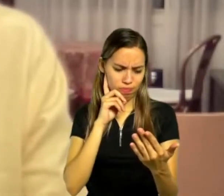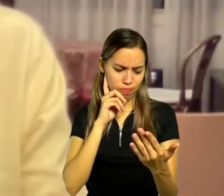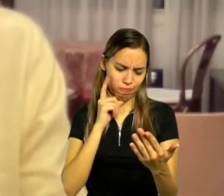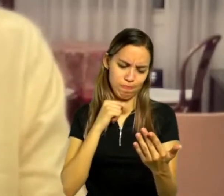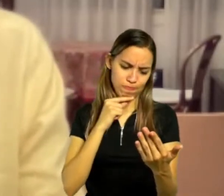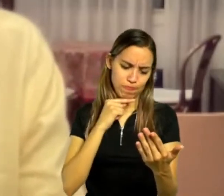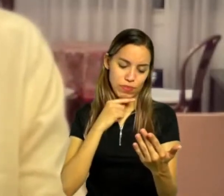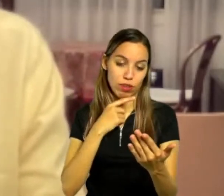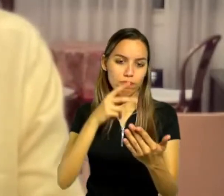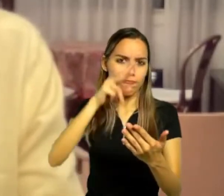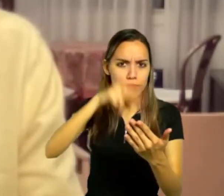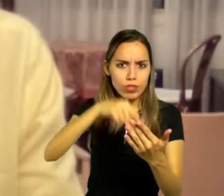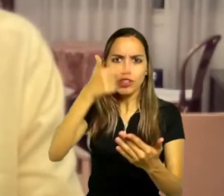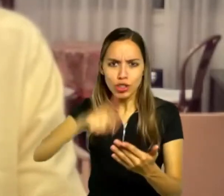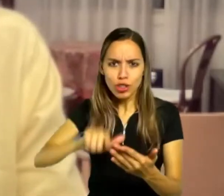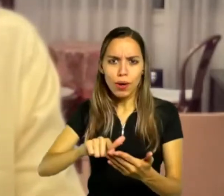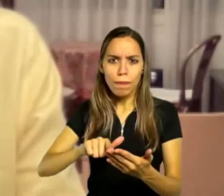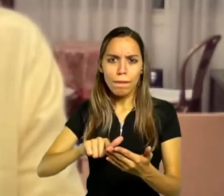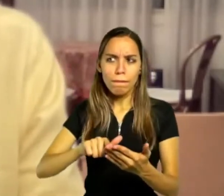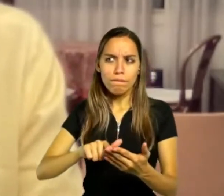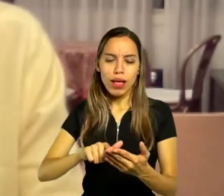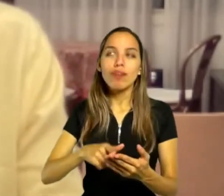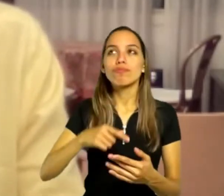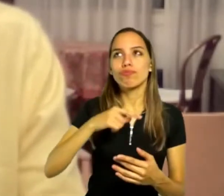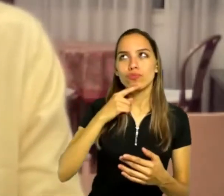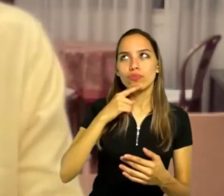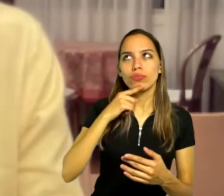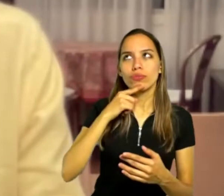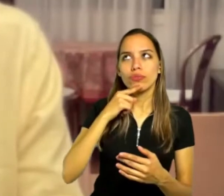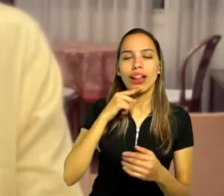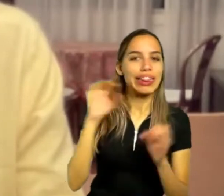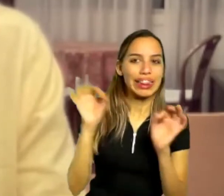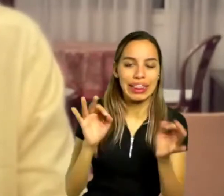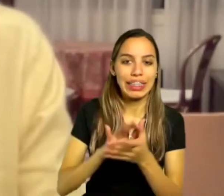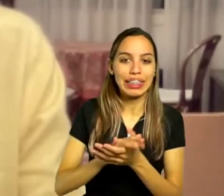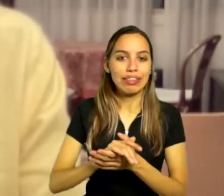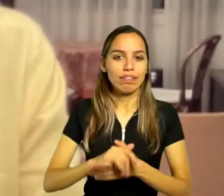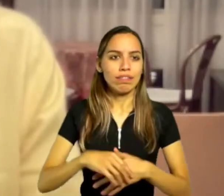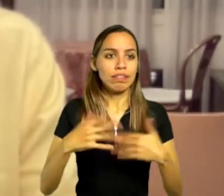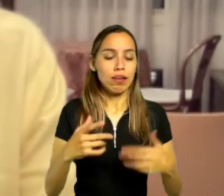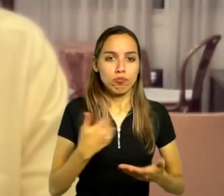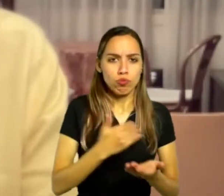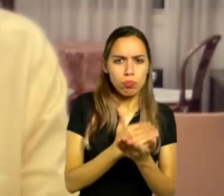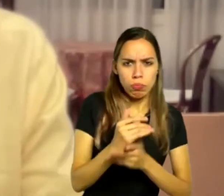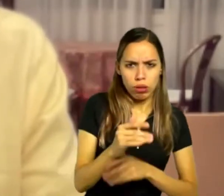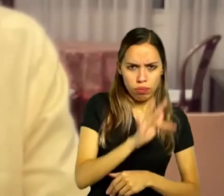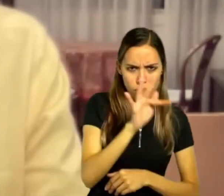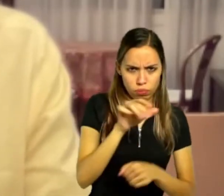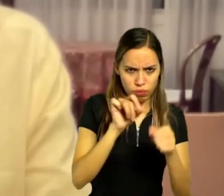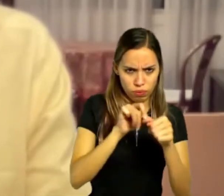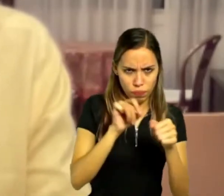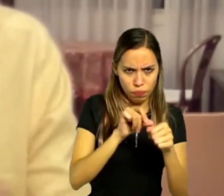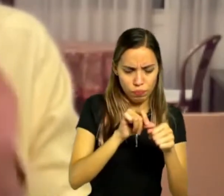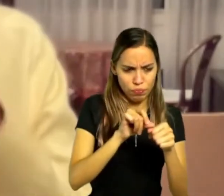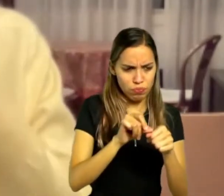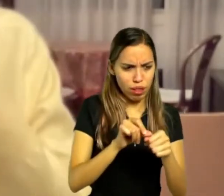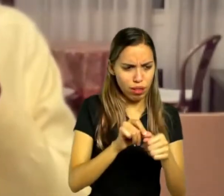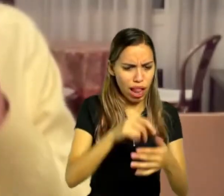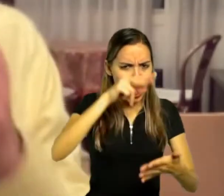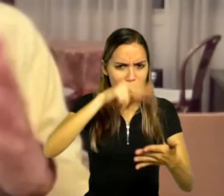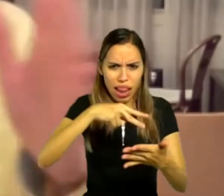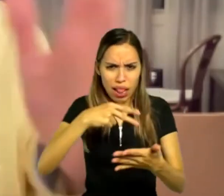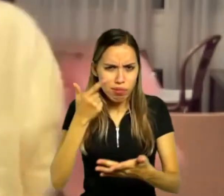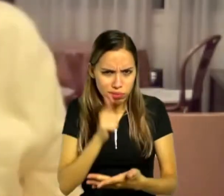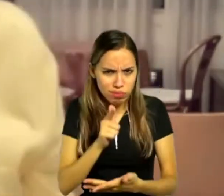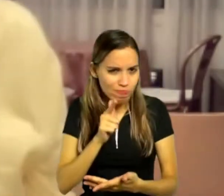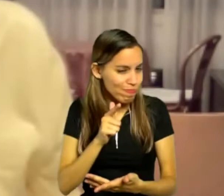profissão ciumenta, você não te dá tempo para mais nada, e deixei de ler muitas coisas que eu gostaria de ter lido. Mas ainda assim